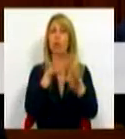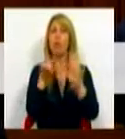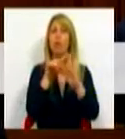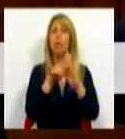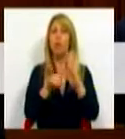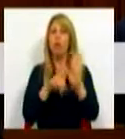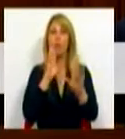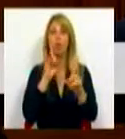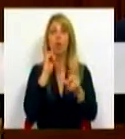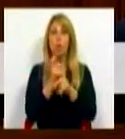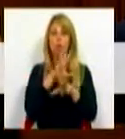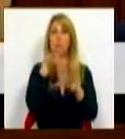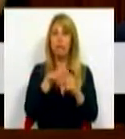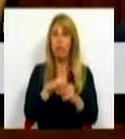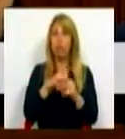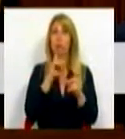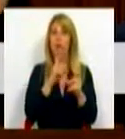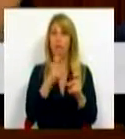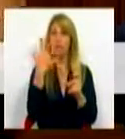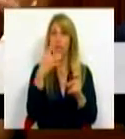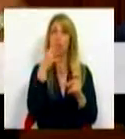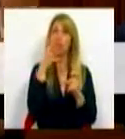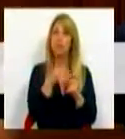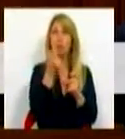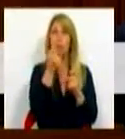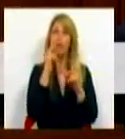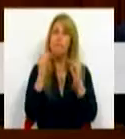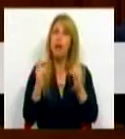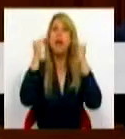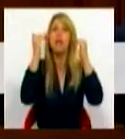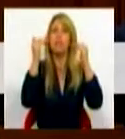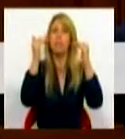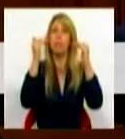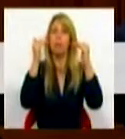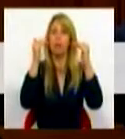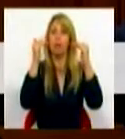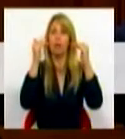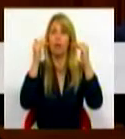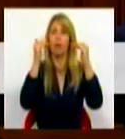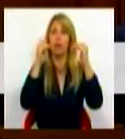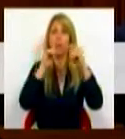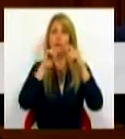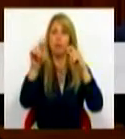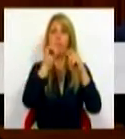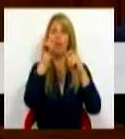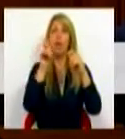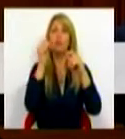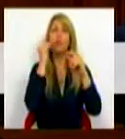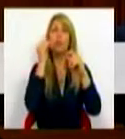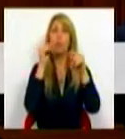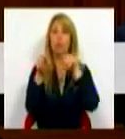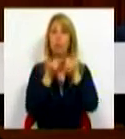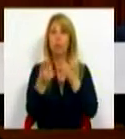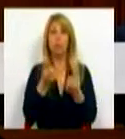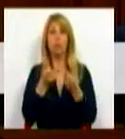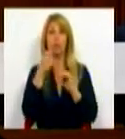nomeadamente no aviso 5, que era ir um pouco mais acima e definir um pouco mais acima as questões de política de gestão de risco de uma